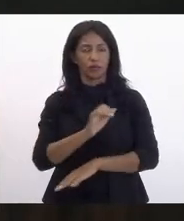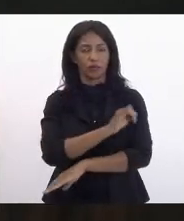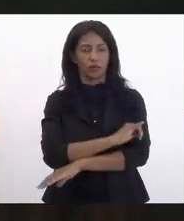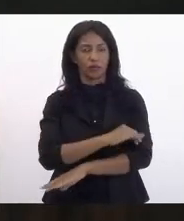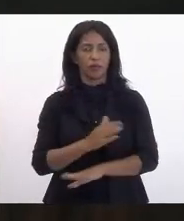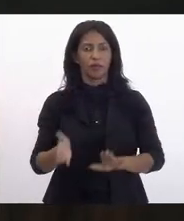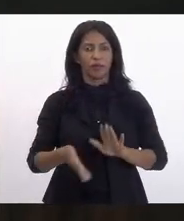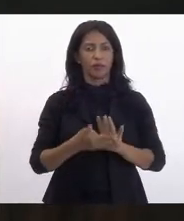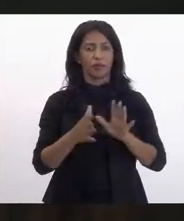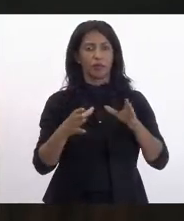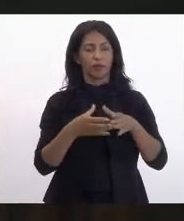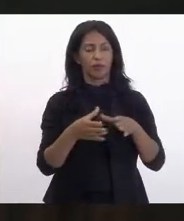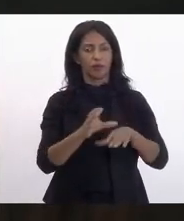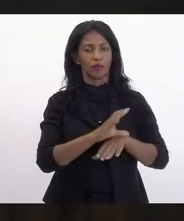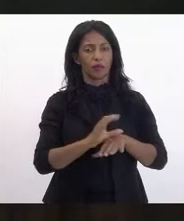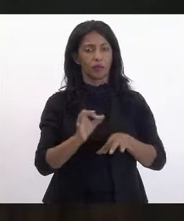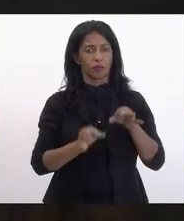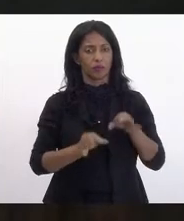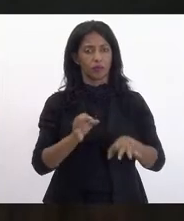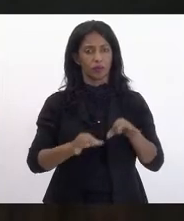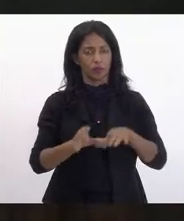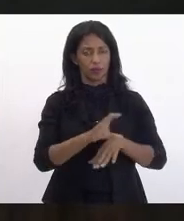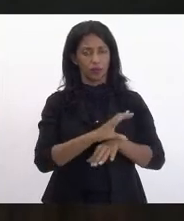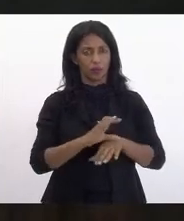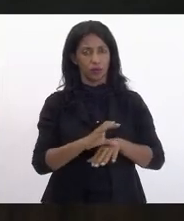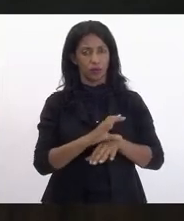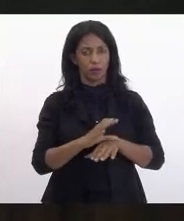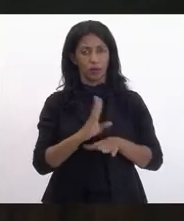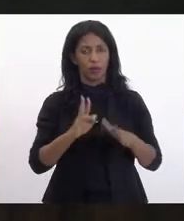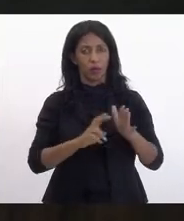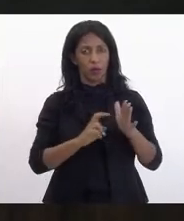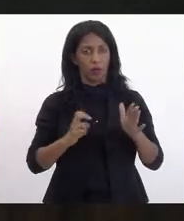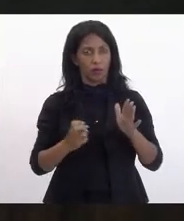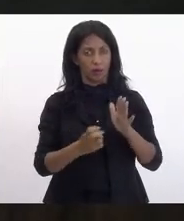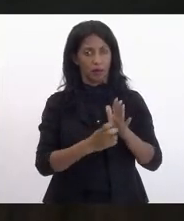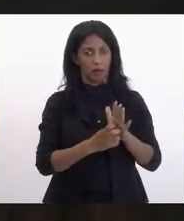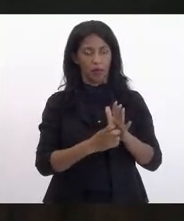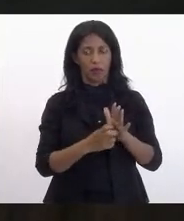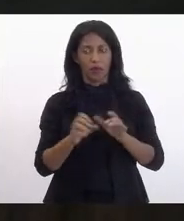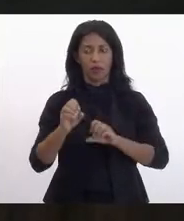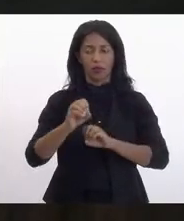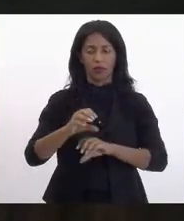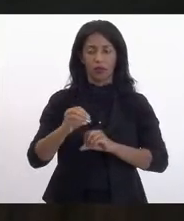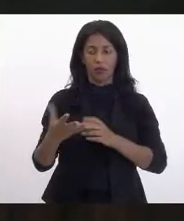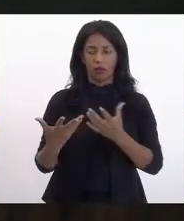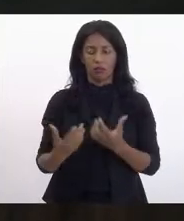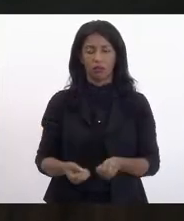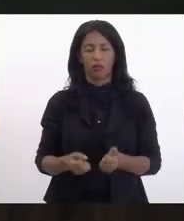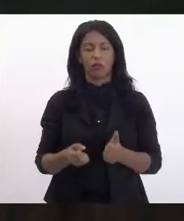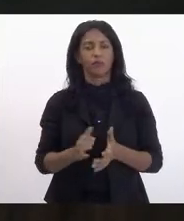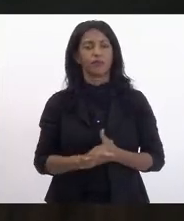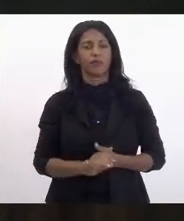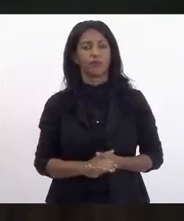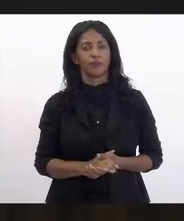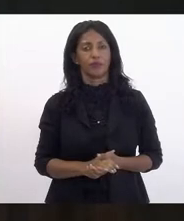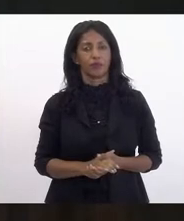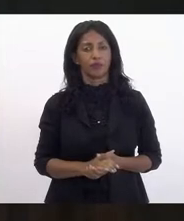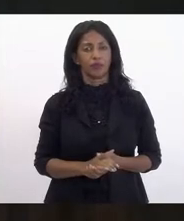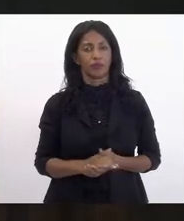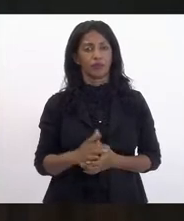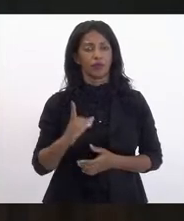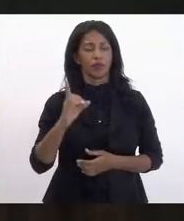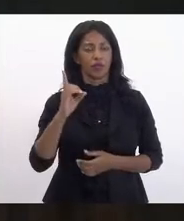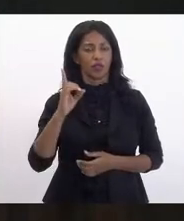Pareceres das comissões de Constituição e Justiça pela Constitucionalidade, com emenda. De Educação, favorável, com emenda. De Defesa